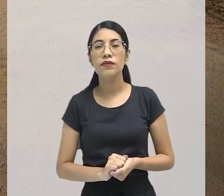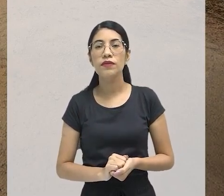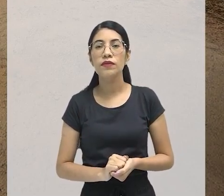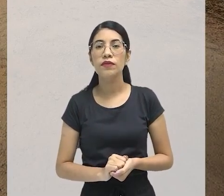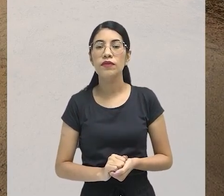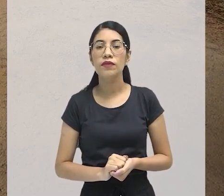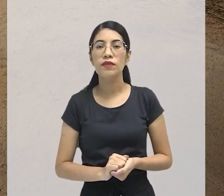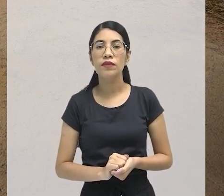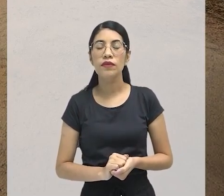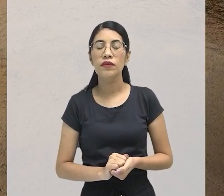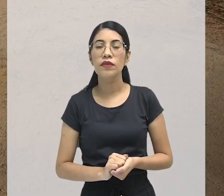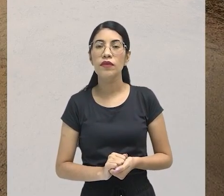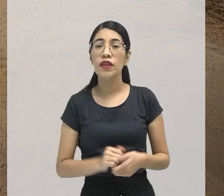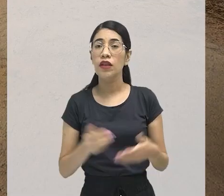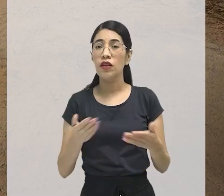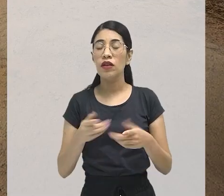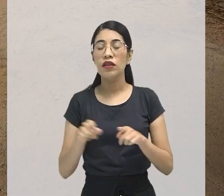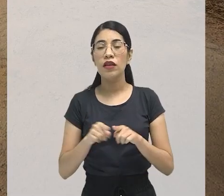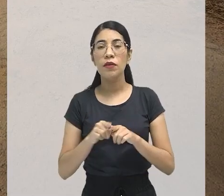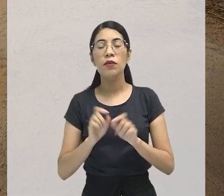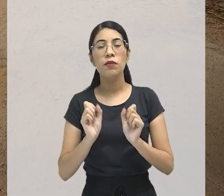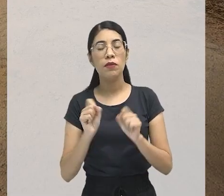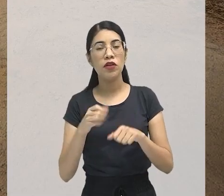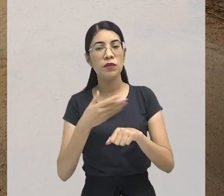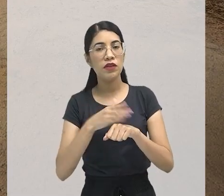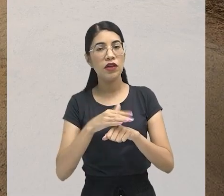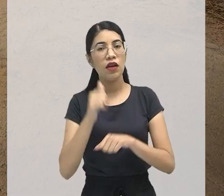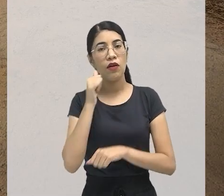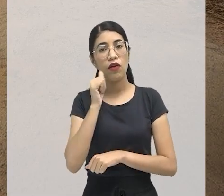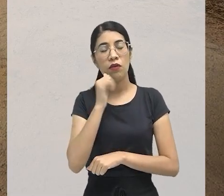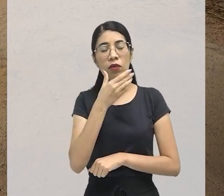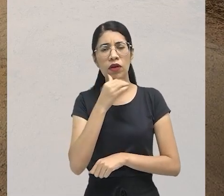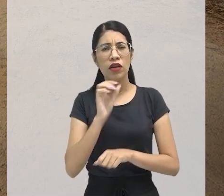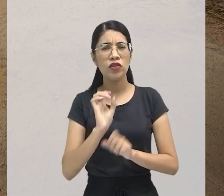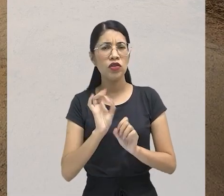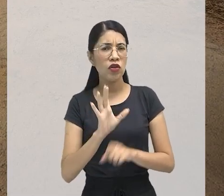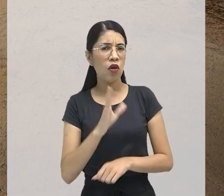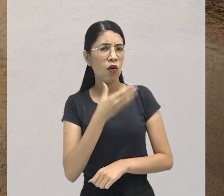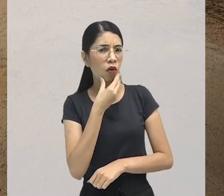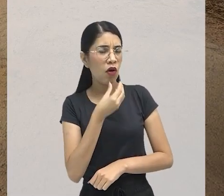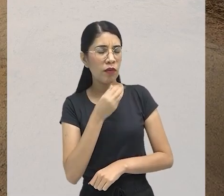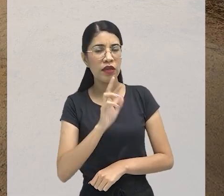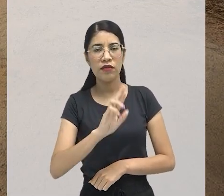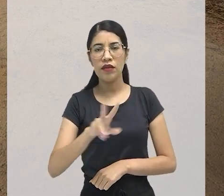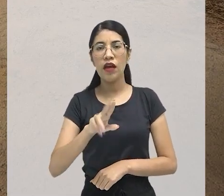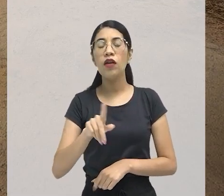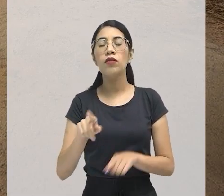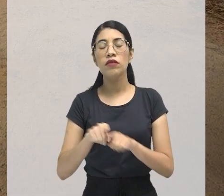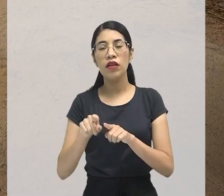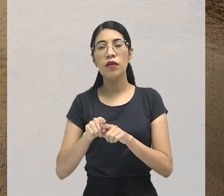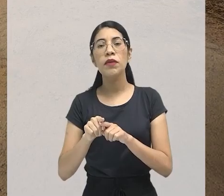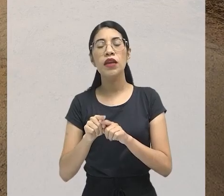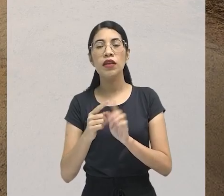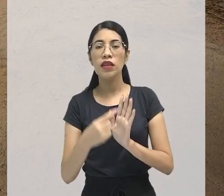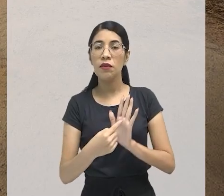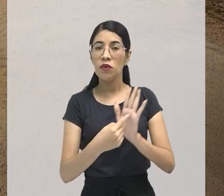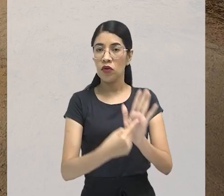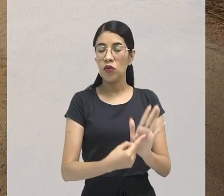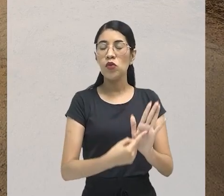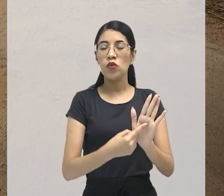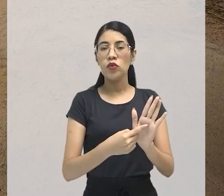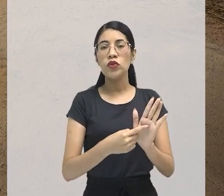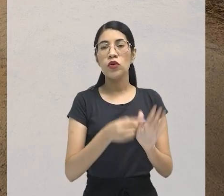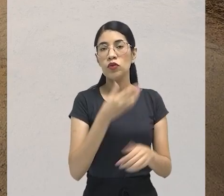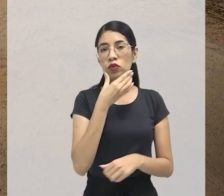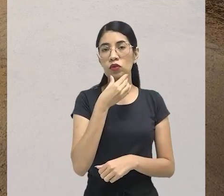atualmente, né, elas são realizadas por homens e mulheres. Porque o pessoal, não, só acontece com os homens, não. Tem a parte de demonstração